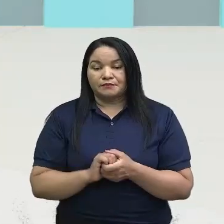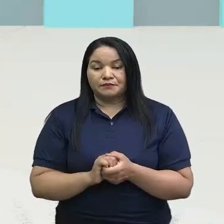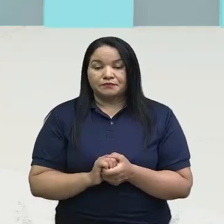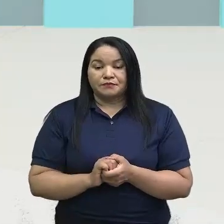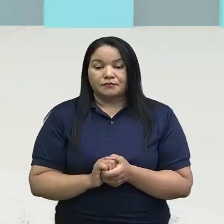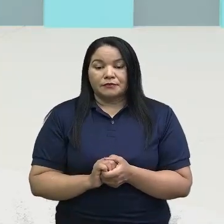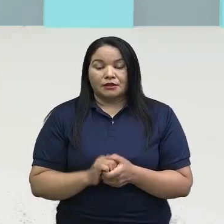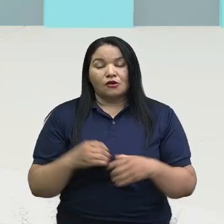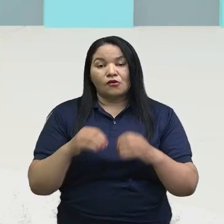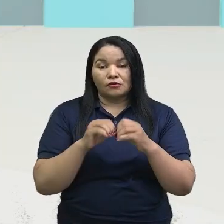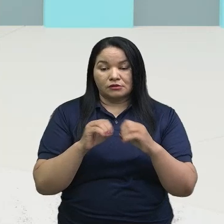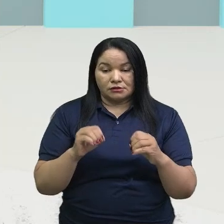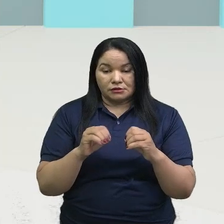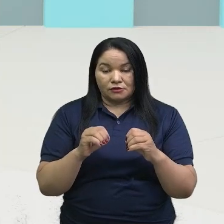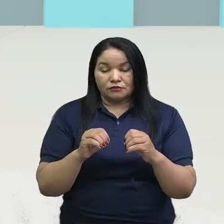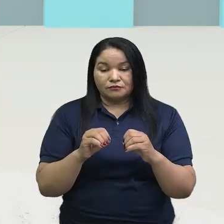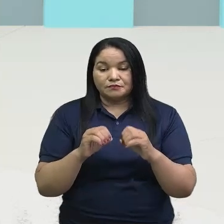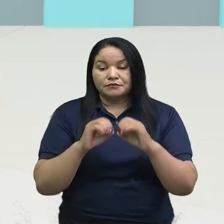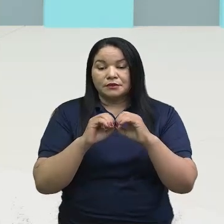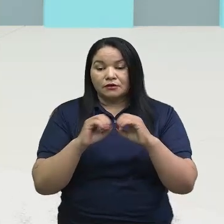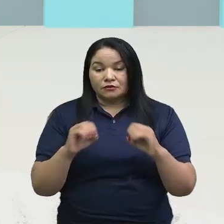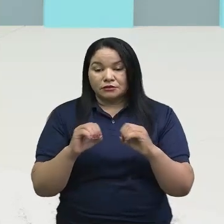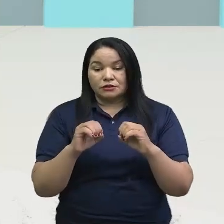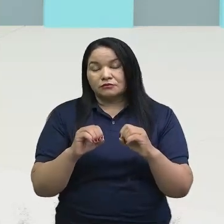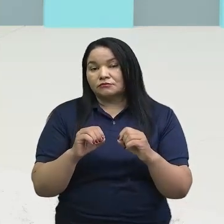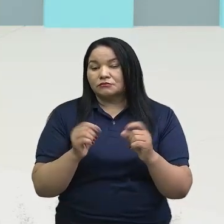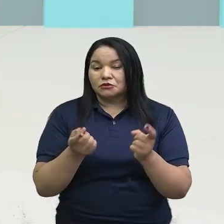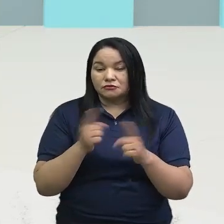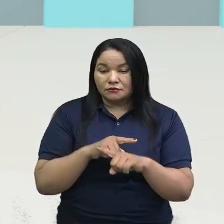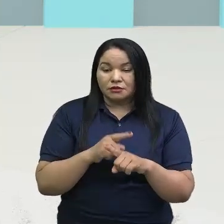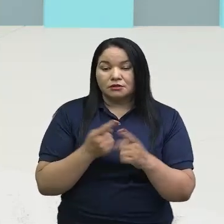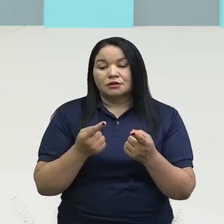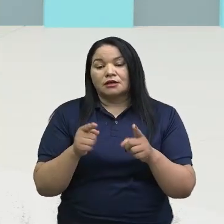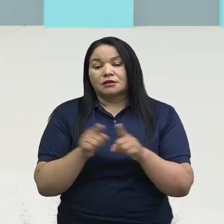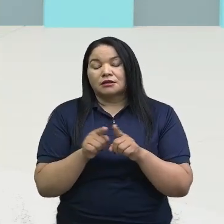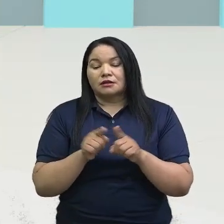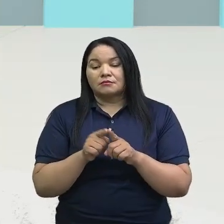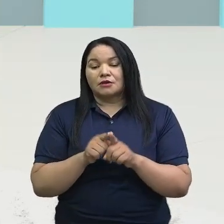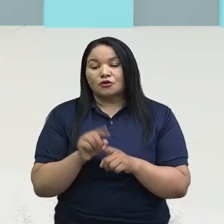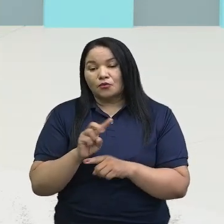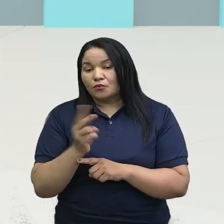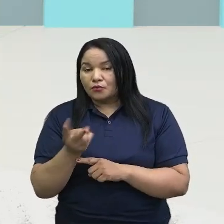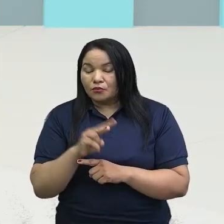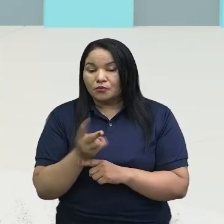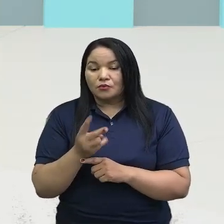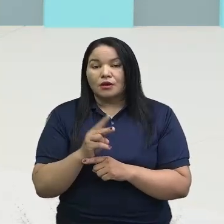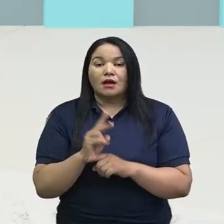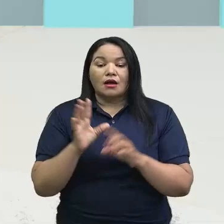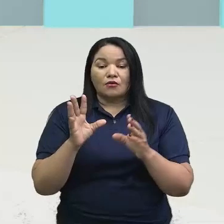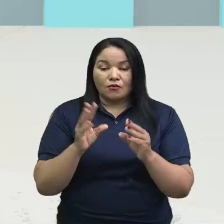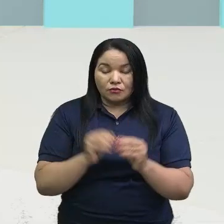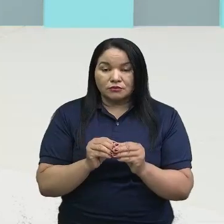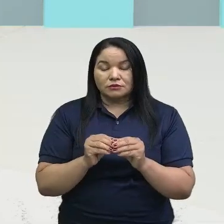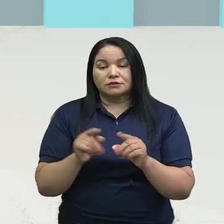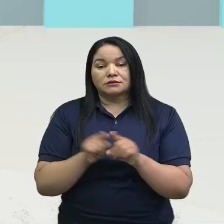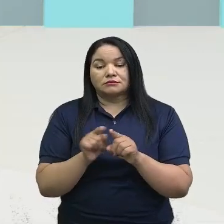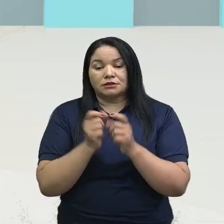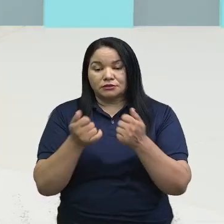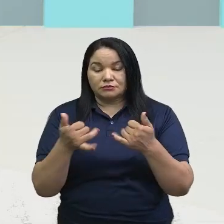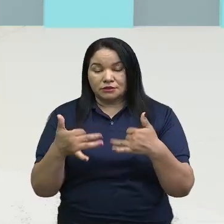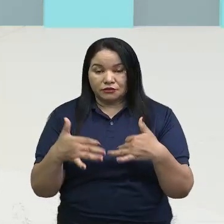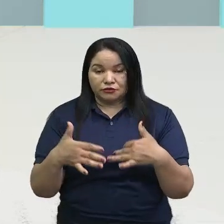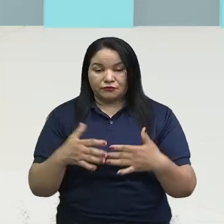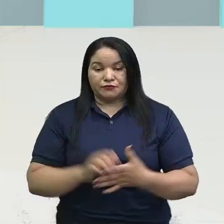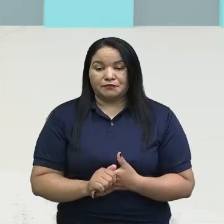orações coordenadas adversativas, alternativas, conclusivas e